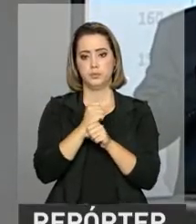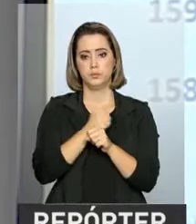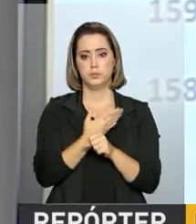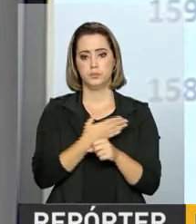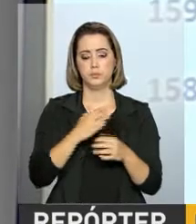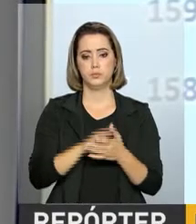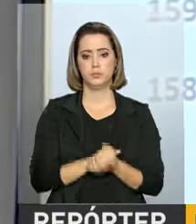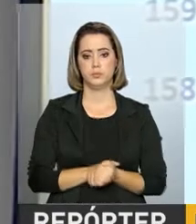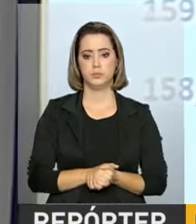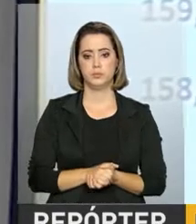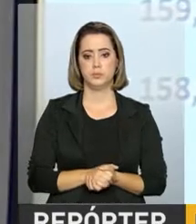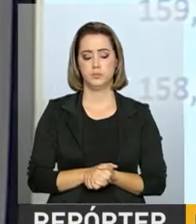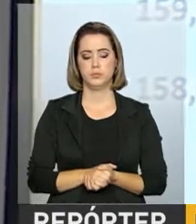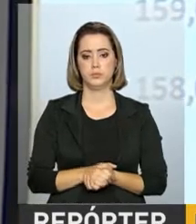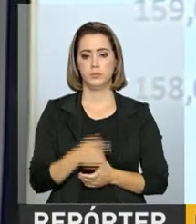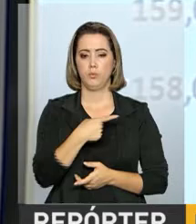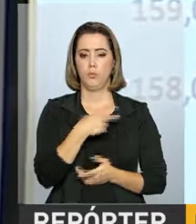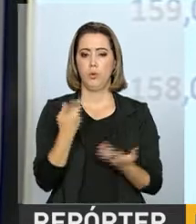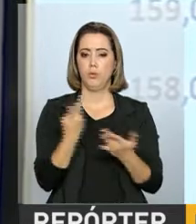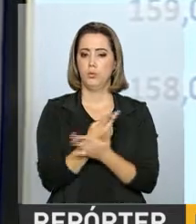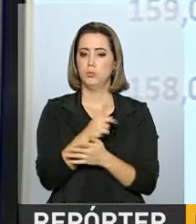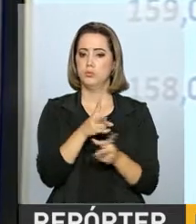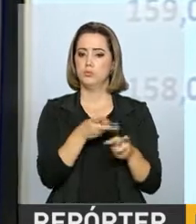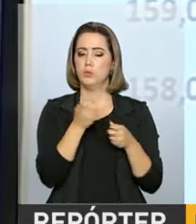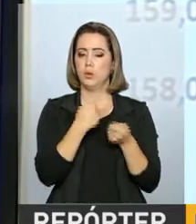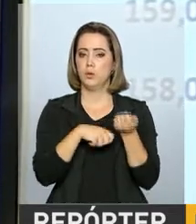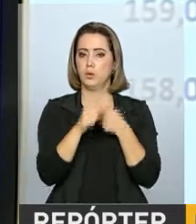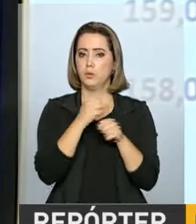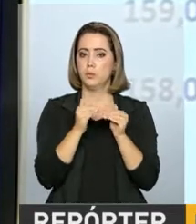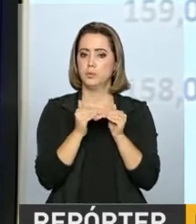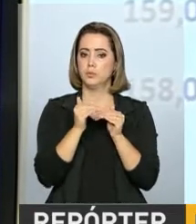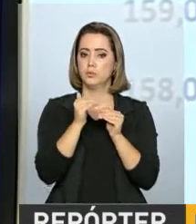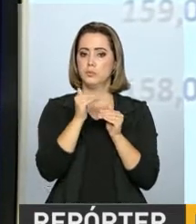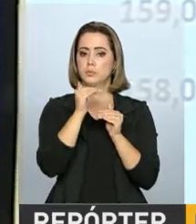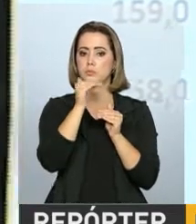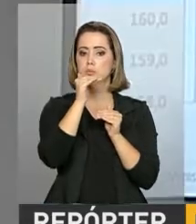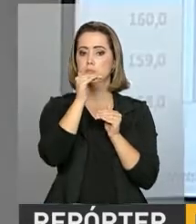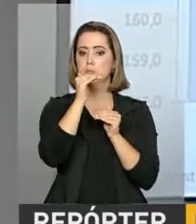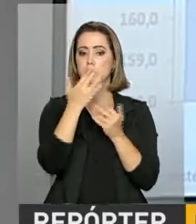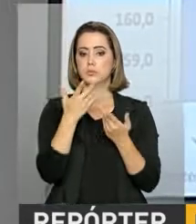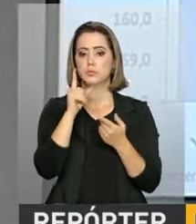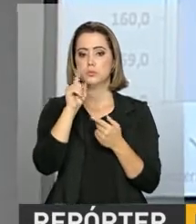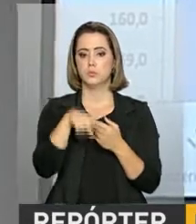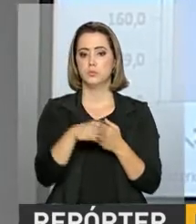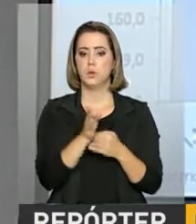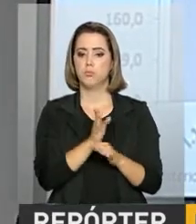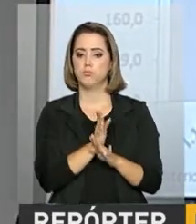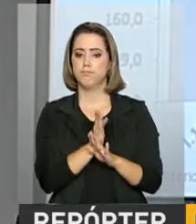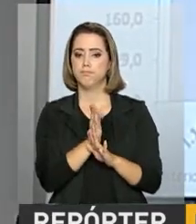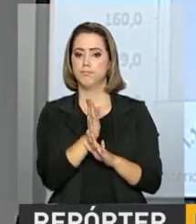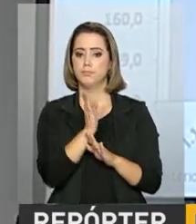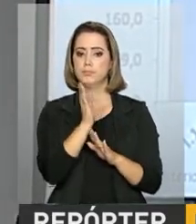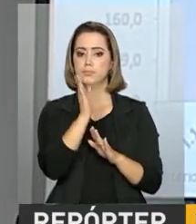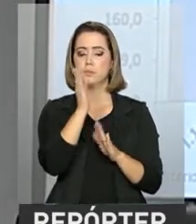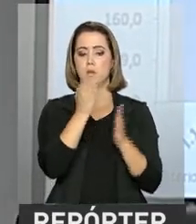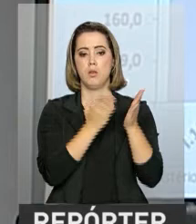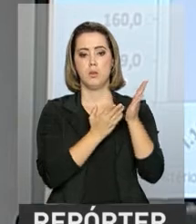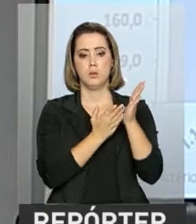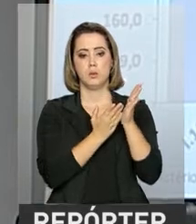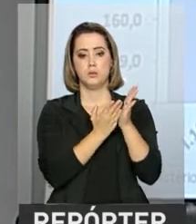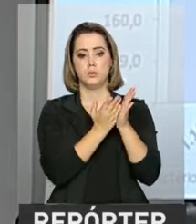é efeito que dança sensação de economia está crescendo bem ou não é esse crescimento aqui